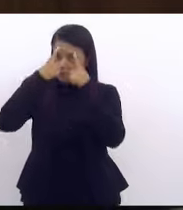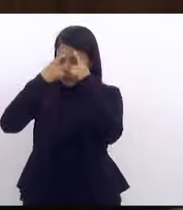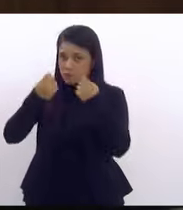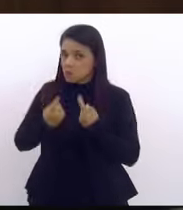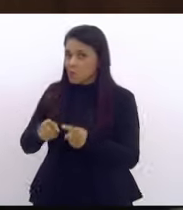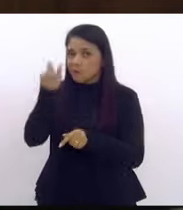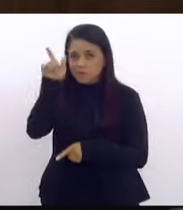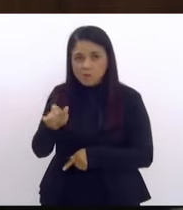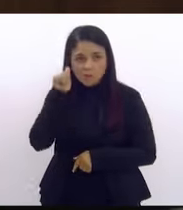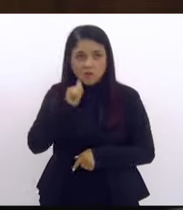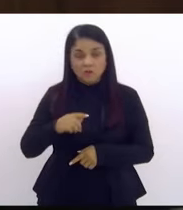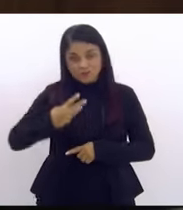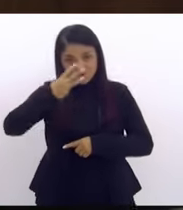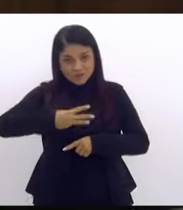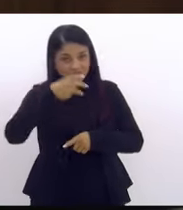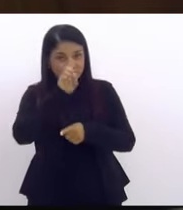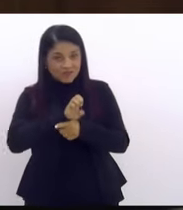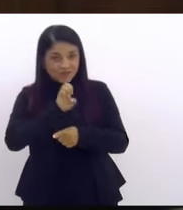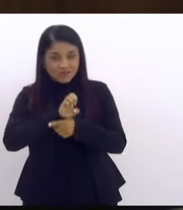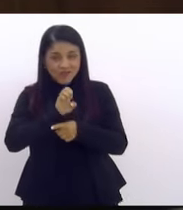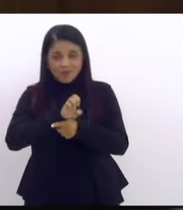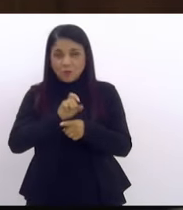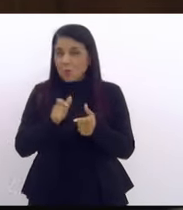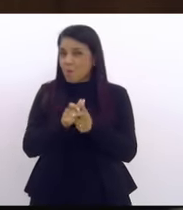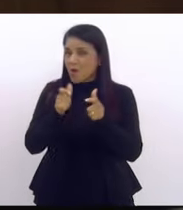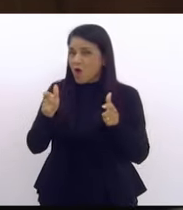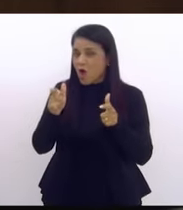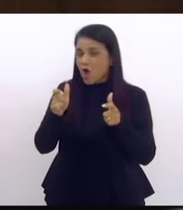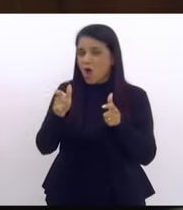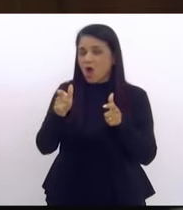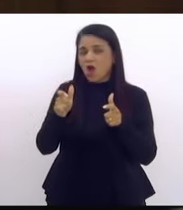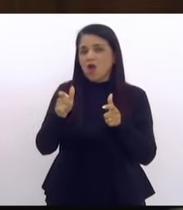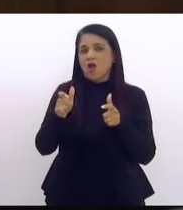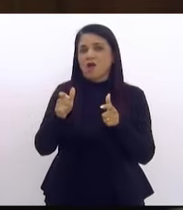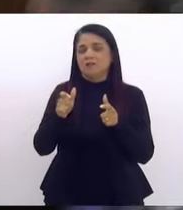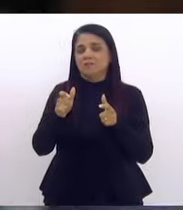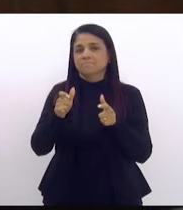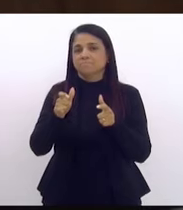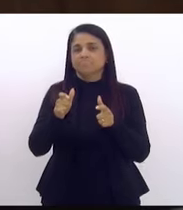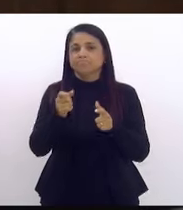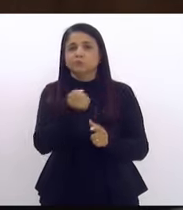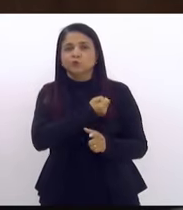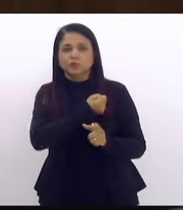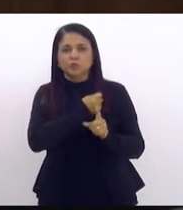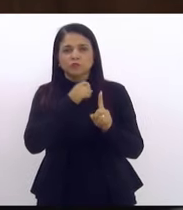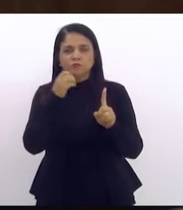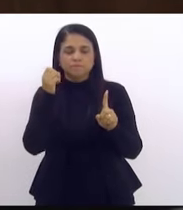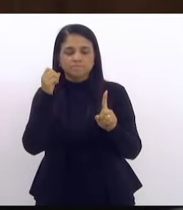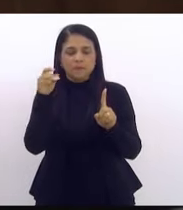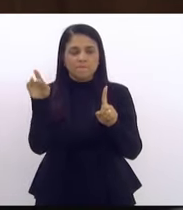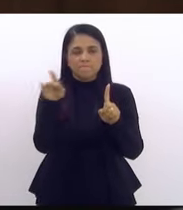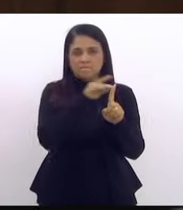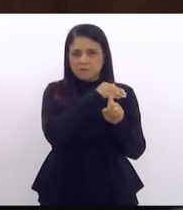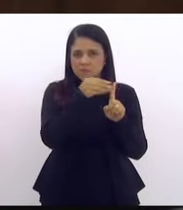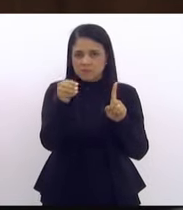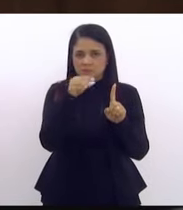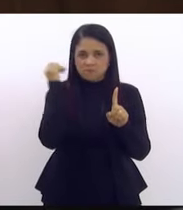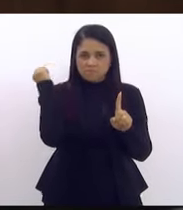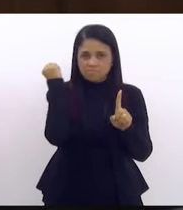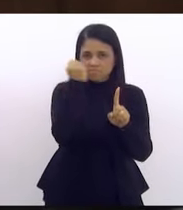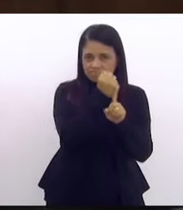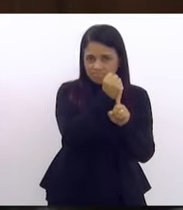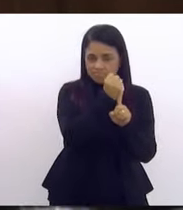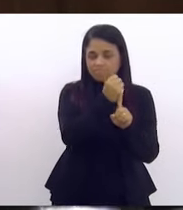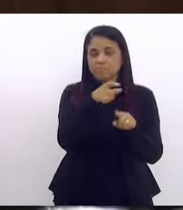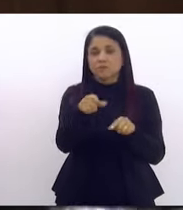senhor presidente, com maior índice de feminicídio do Brasil. Isso não é um mero detalhe, tanto que a